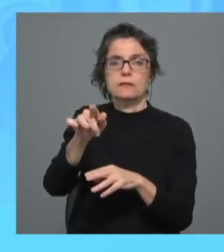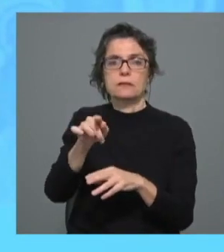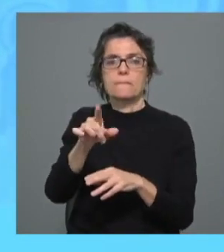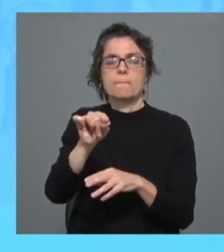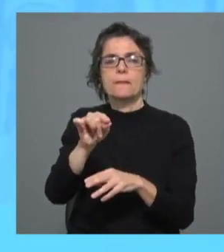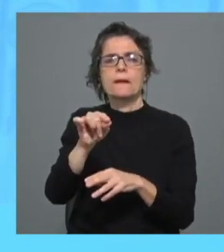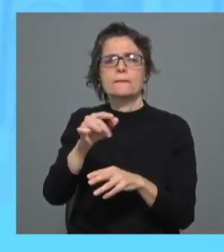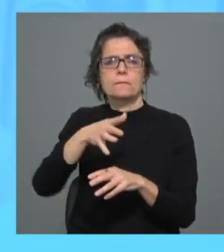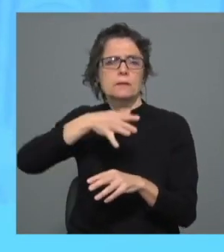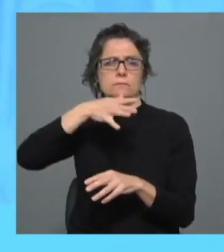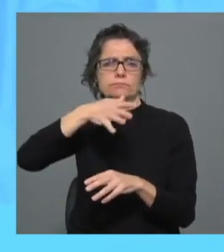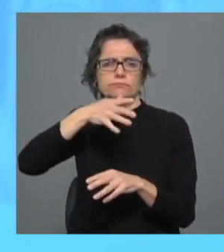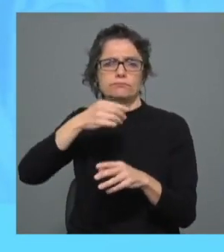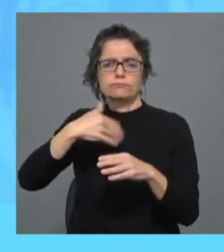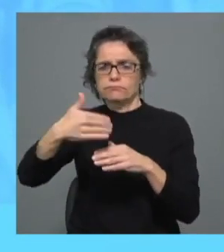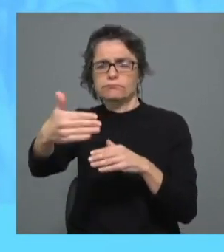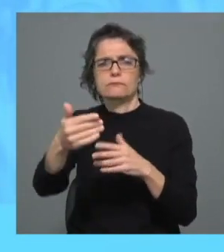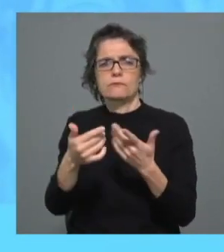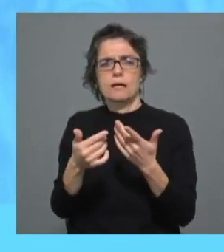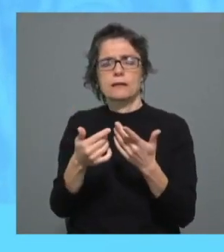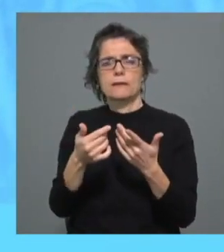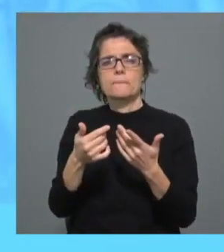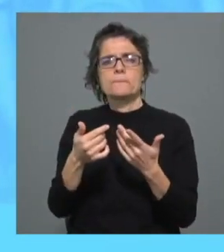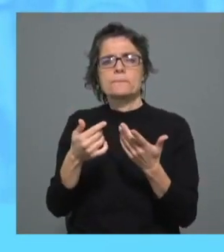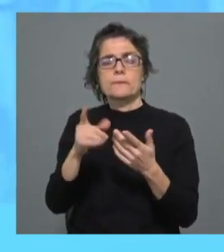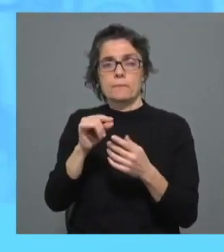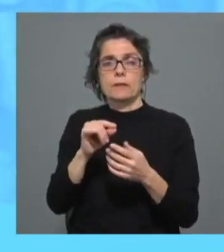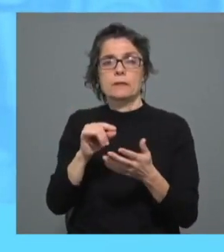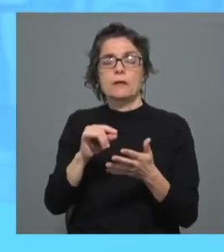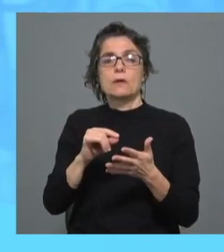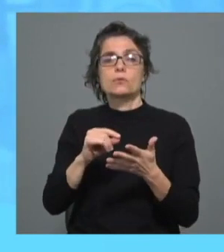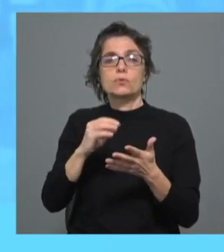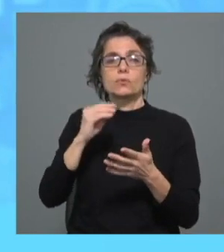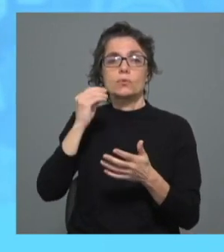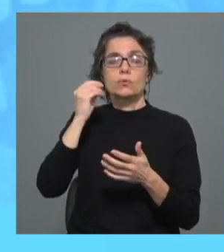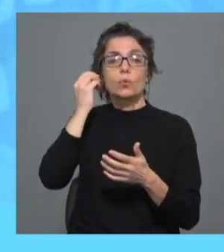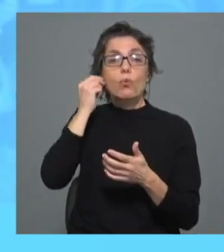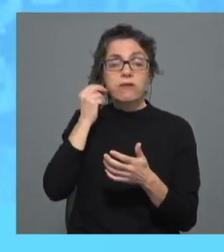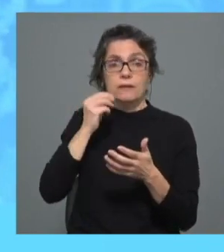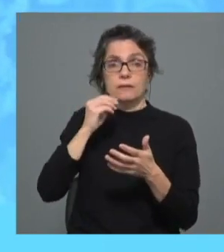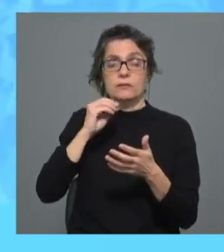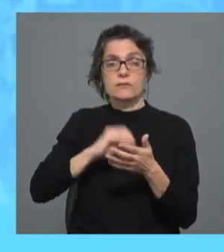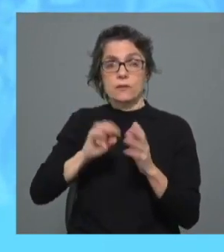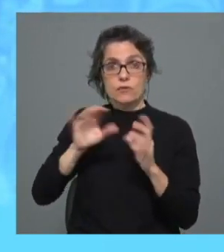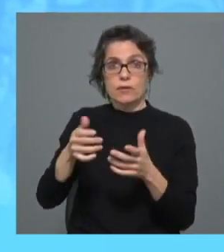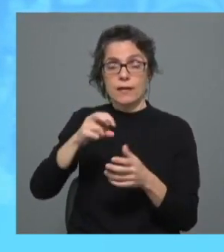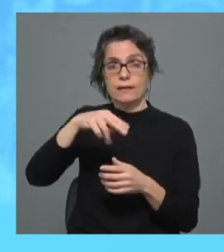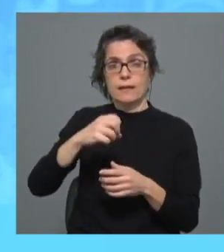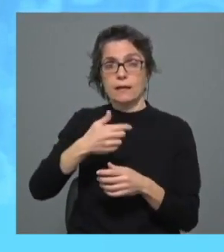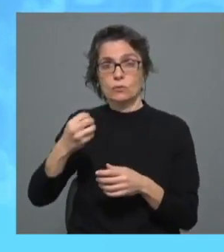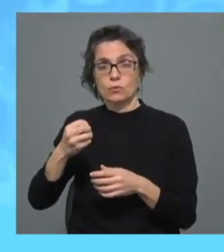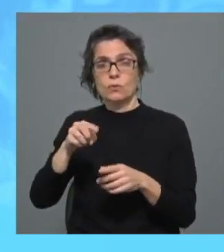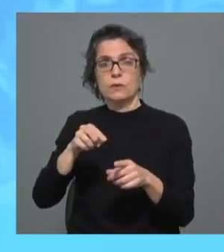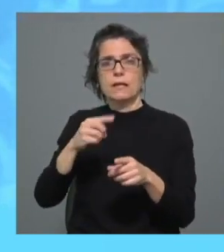declarações e manifestação de intenção do secretário-geral Guterres, etc., enquanto que o Sr. Putin não tem ninguém com ele. O Sr.